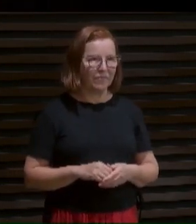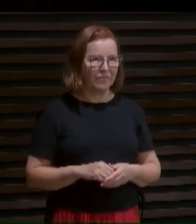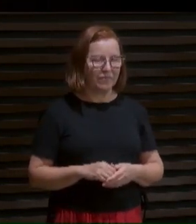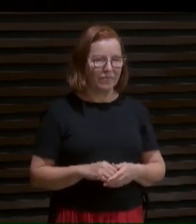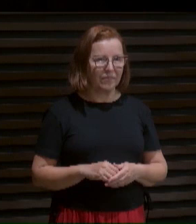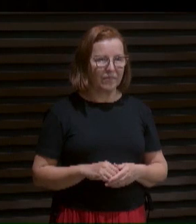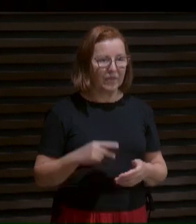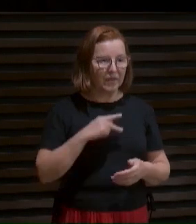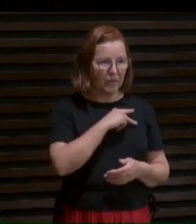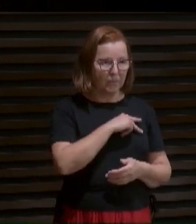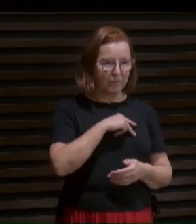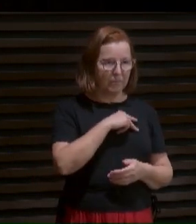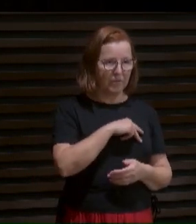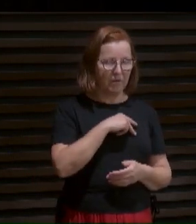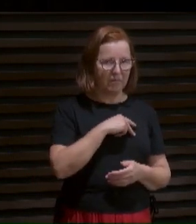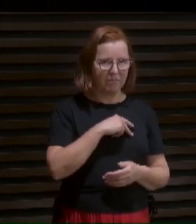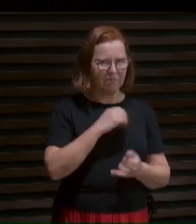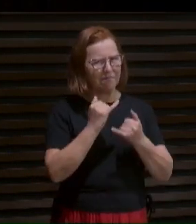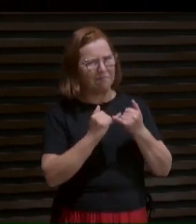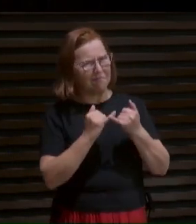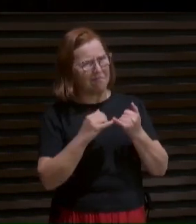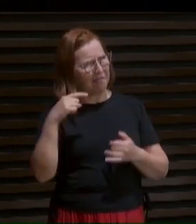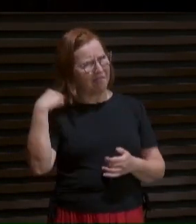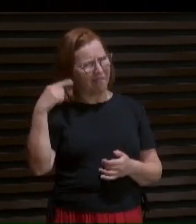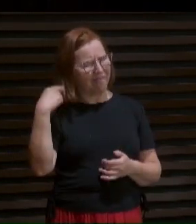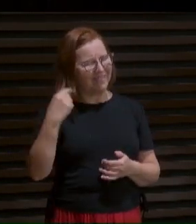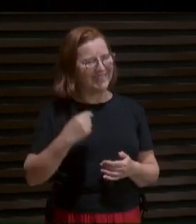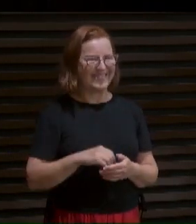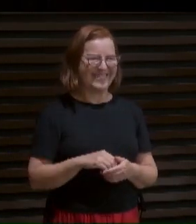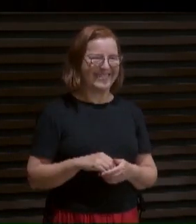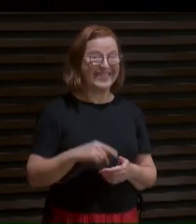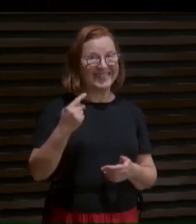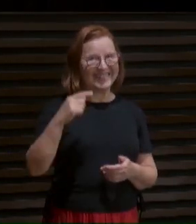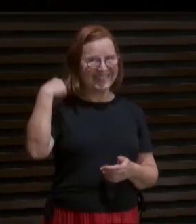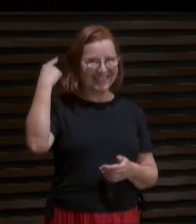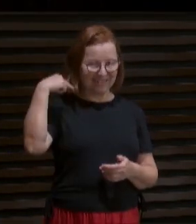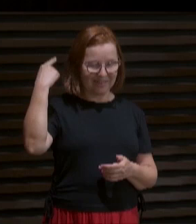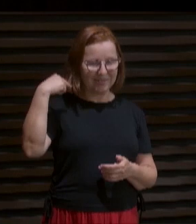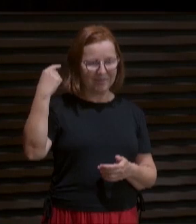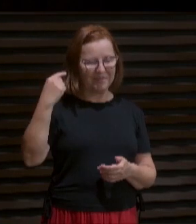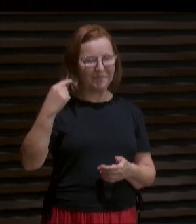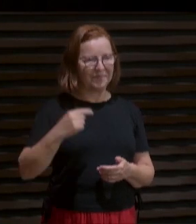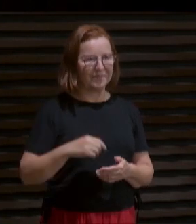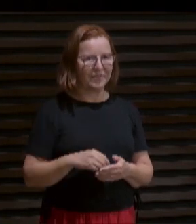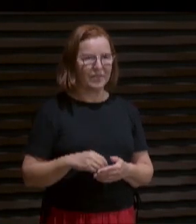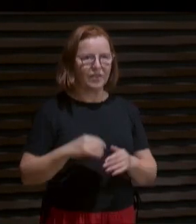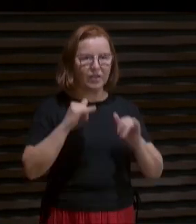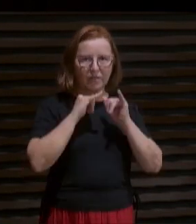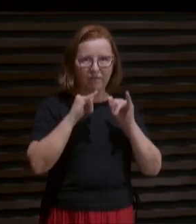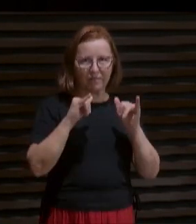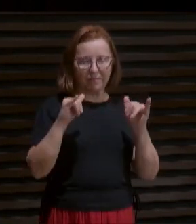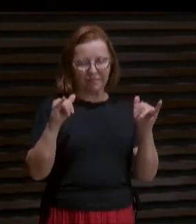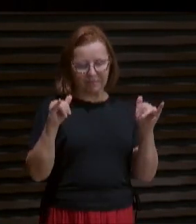o apóstolo Paulo era meio louco, e na sua loucura, ele disse lá